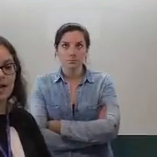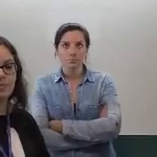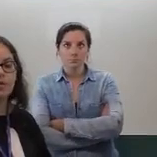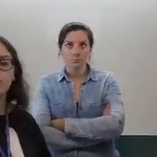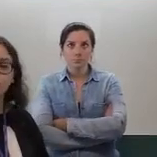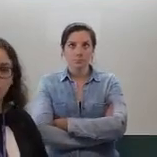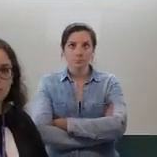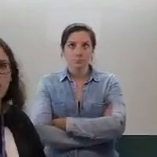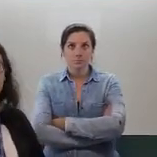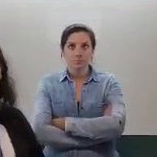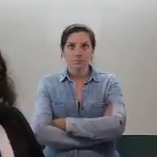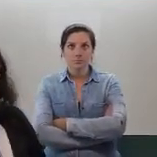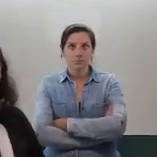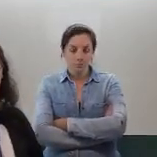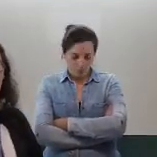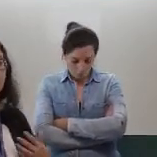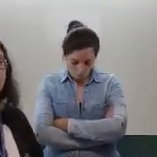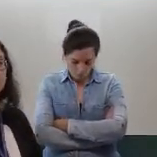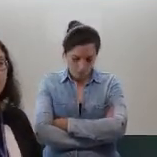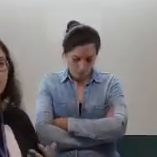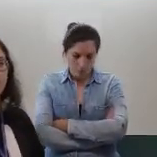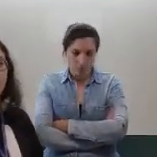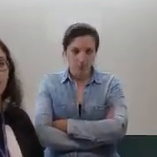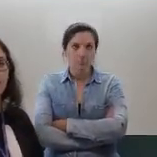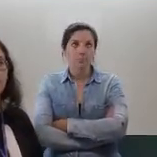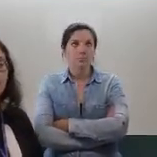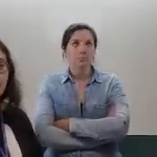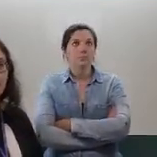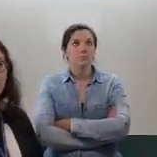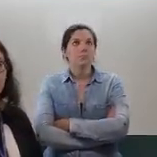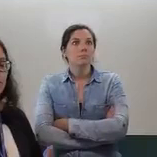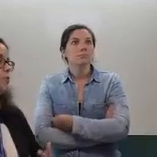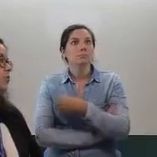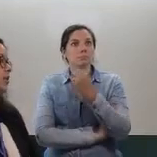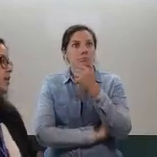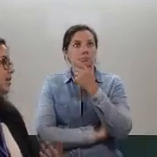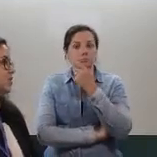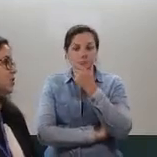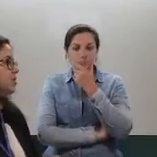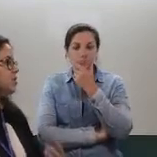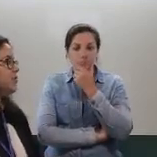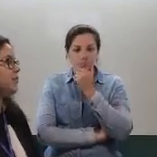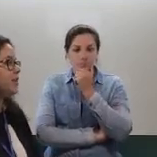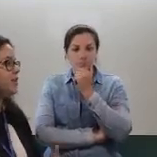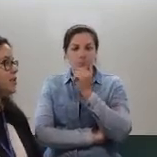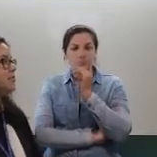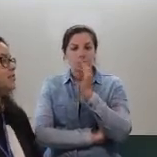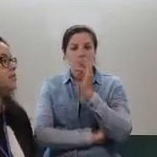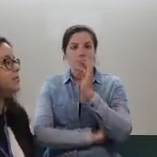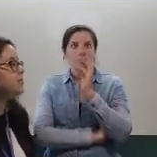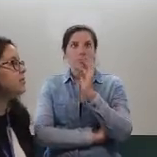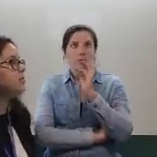contato com a Gabi, ou então dúvidas gerais também, que a Gabi, ela sabe também sobre tudo ali, né? Então a gente se